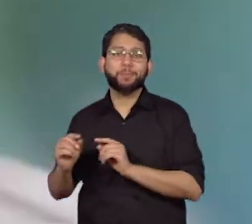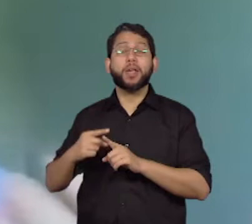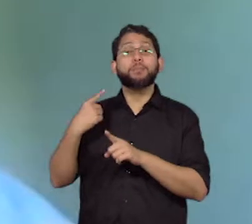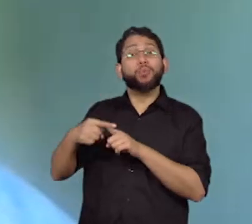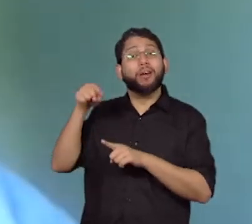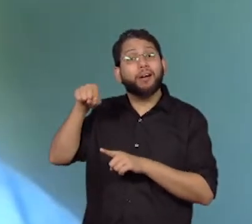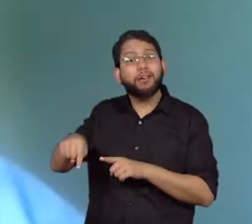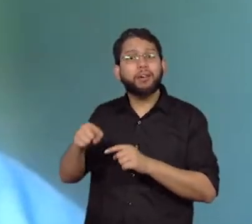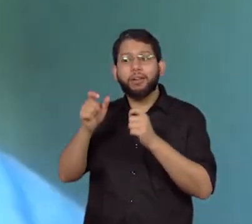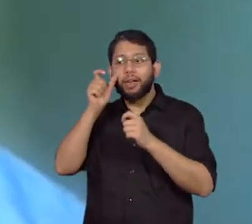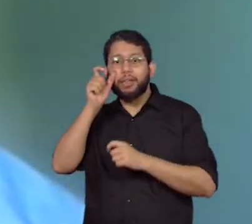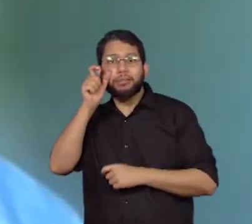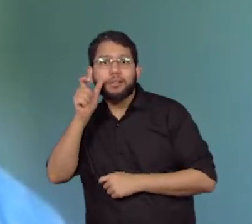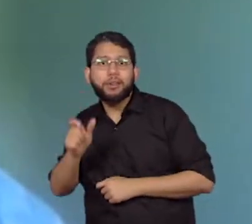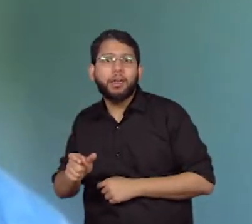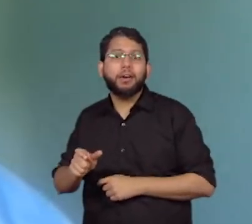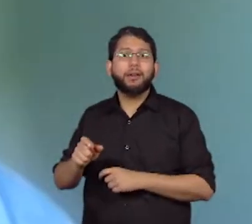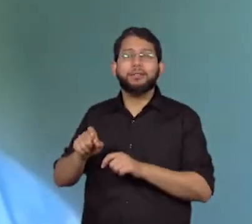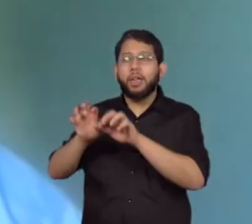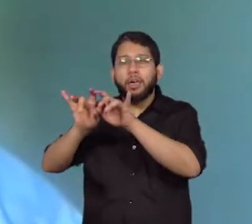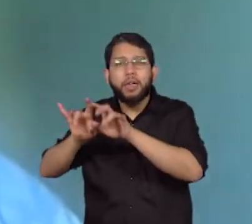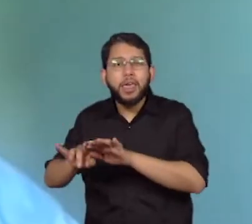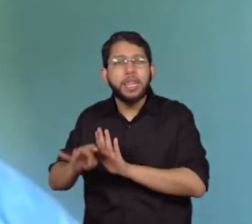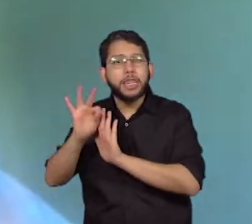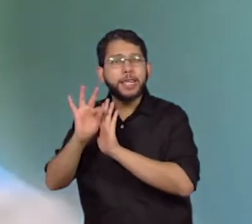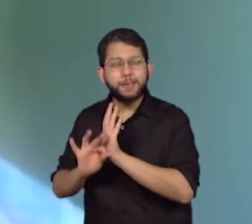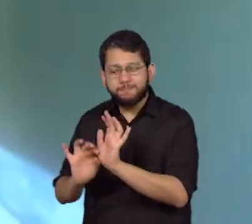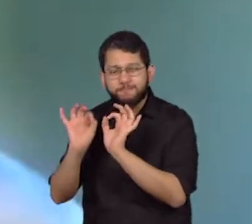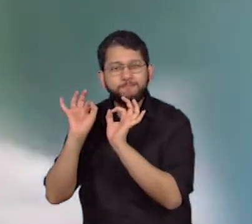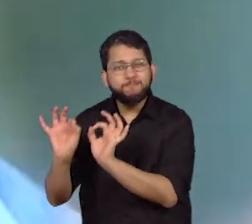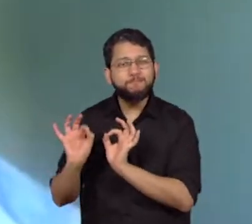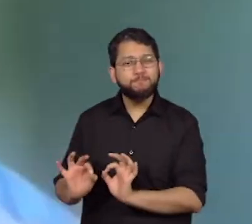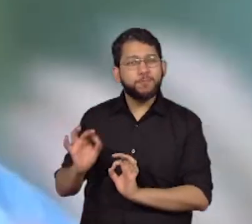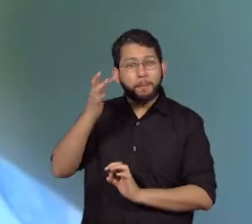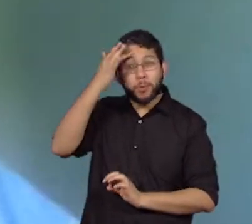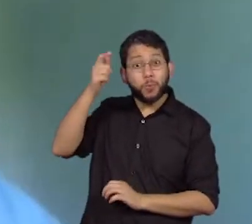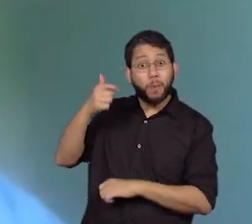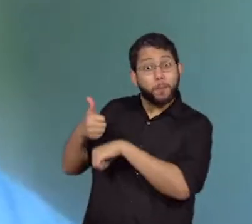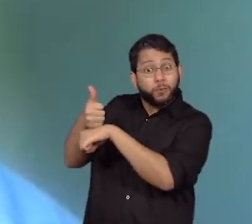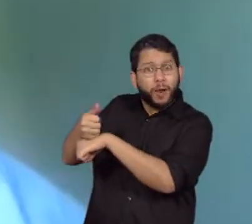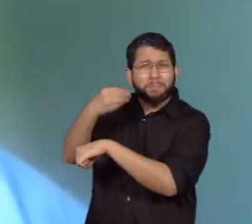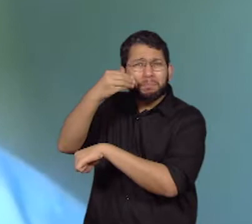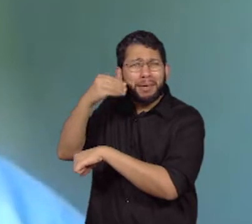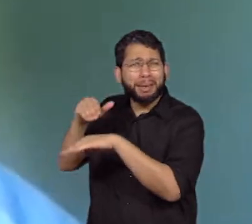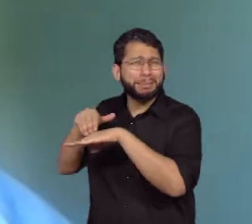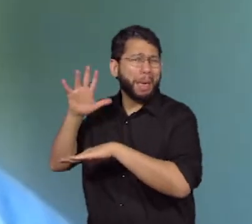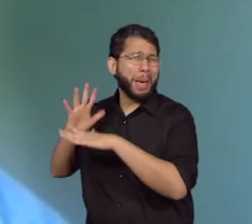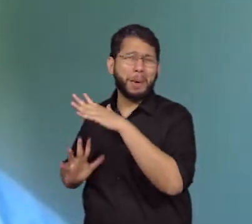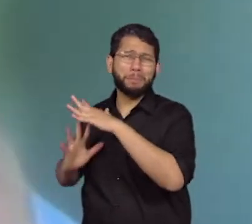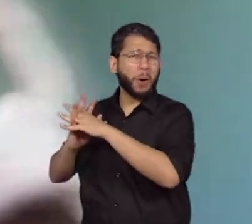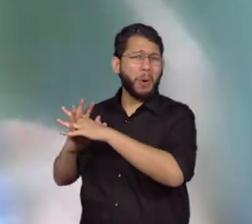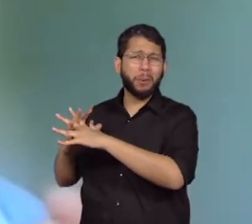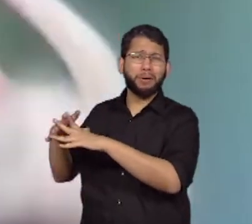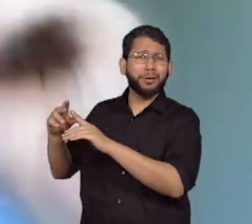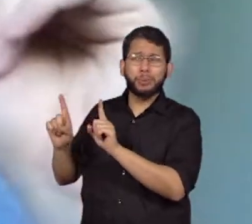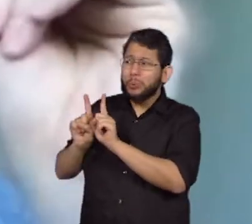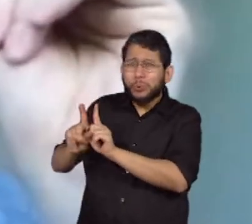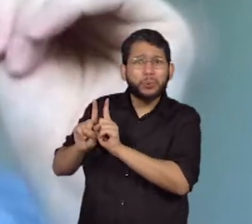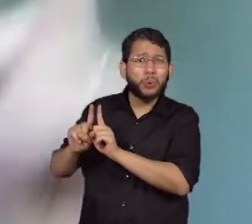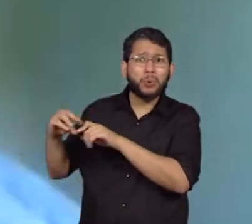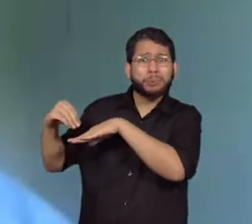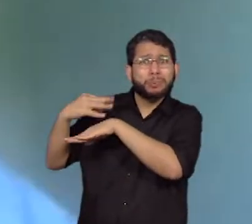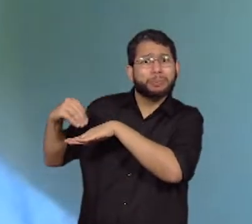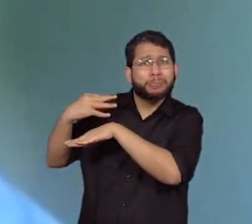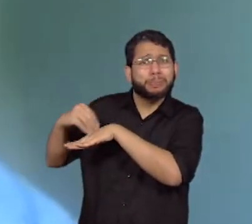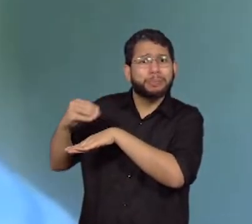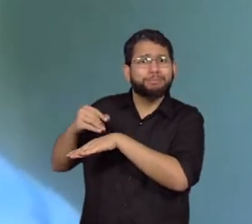texto, qualidade de texto, tinha jornalistas muito experientes, então eu aprendi muito ali trabalhando na época. Mas olha que, eu acho